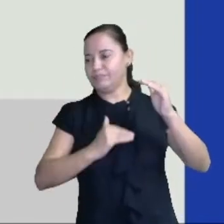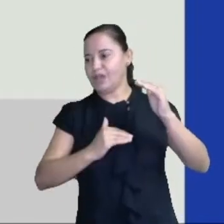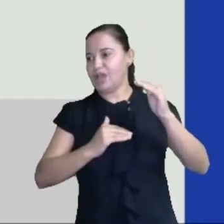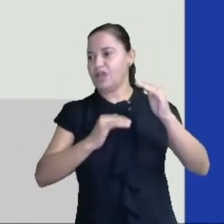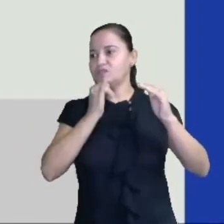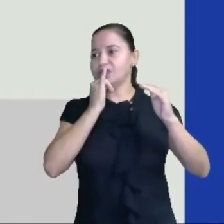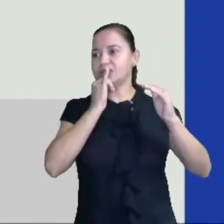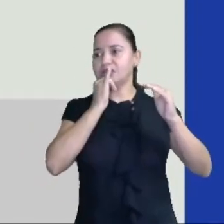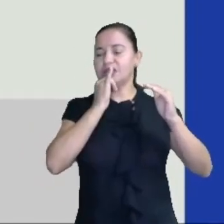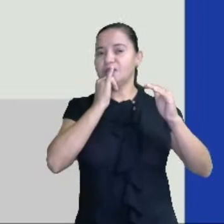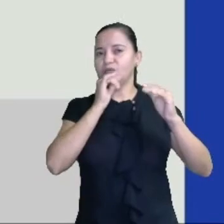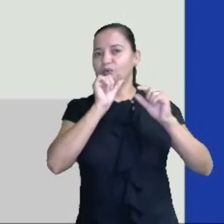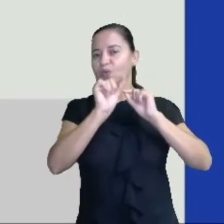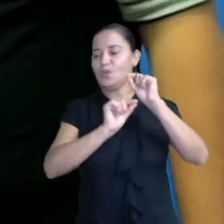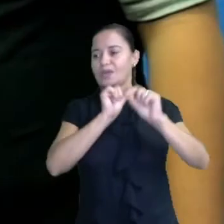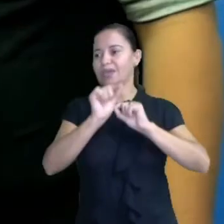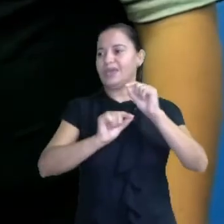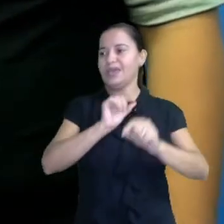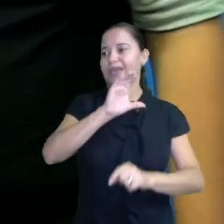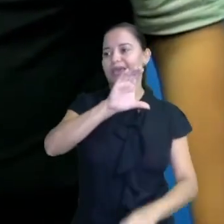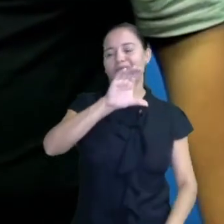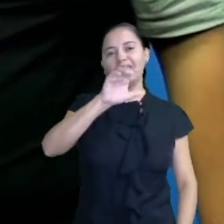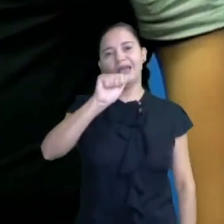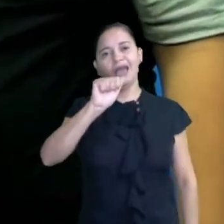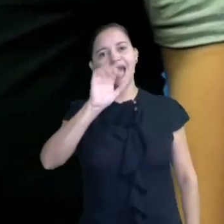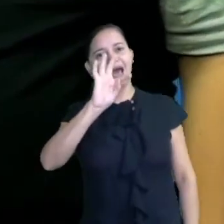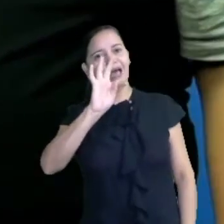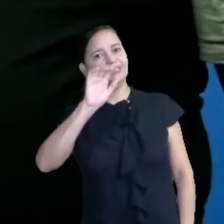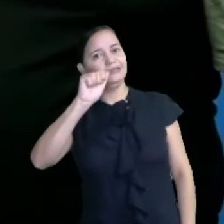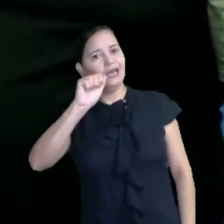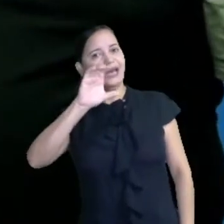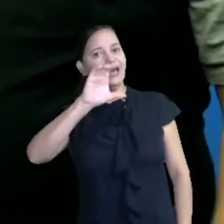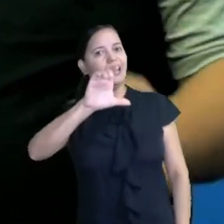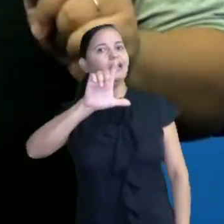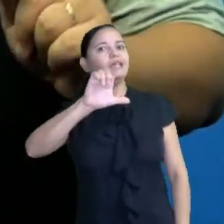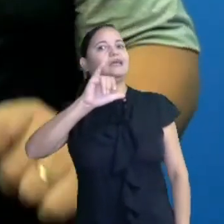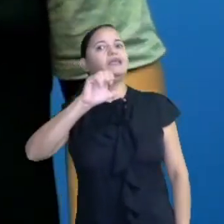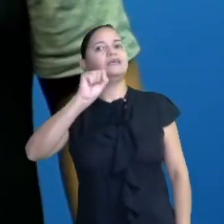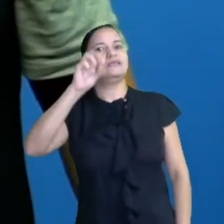Catavento, movimento para baixo, né? Catavento.